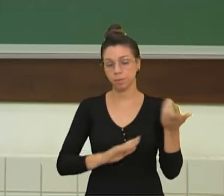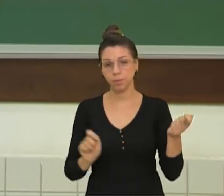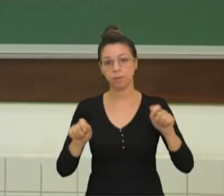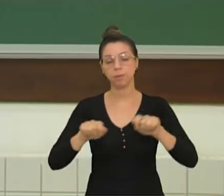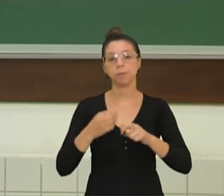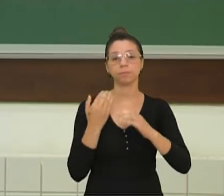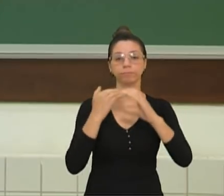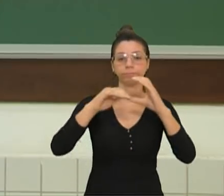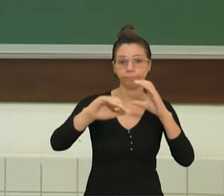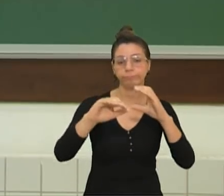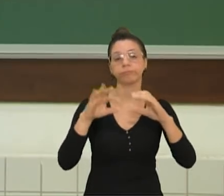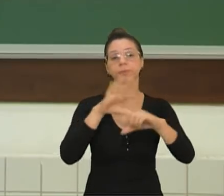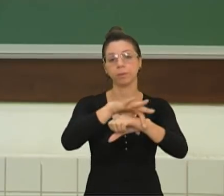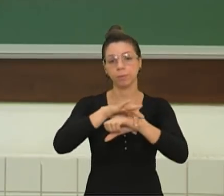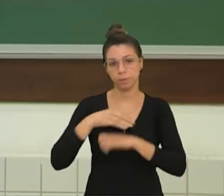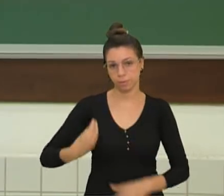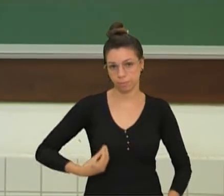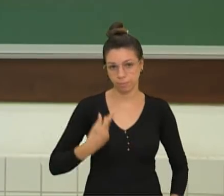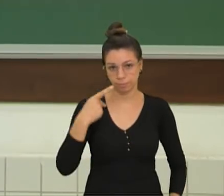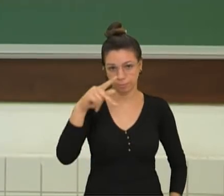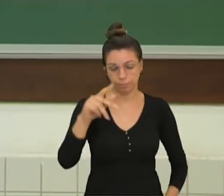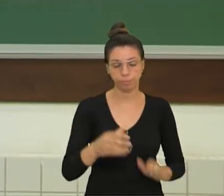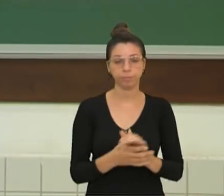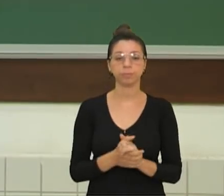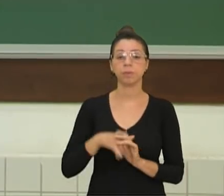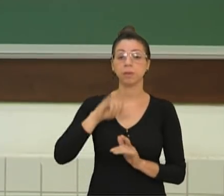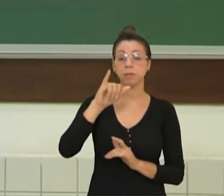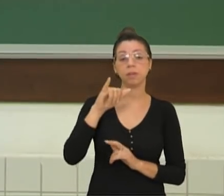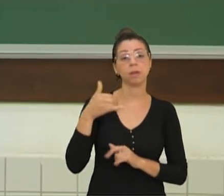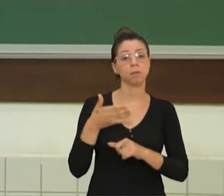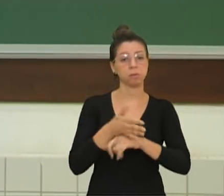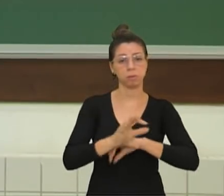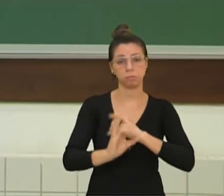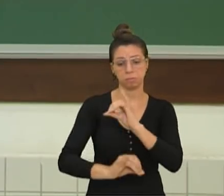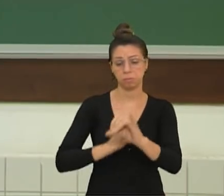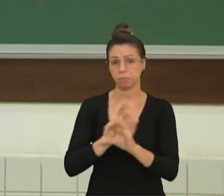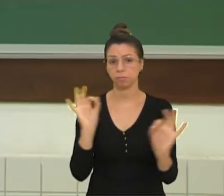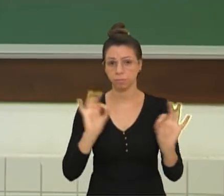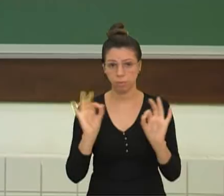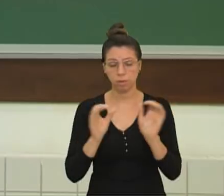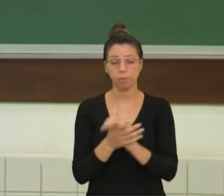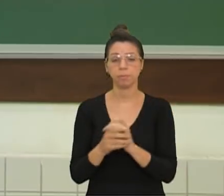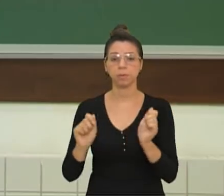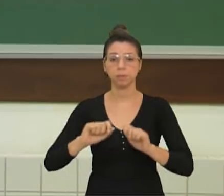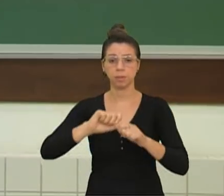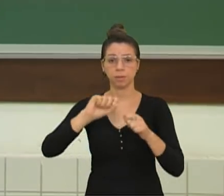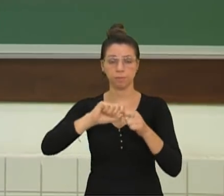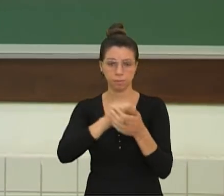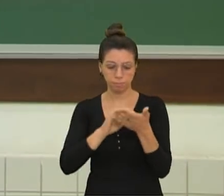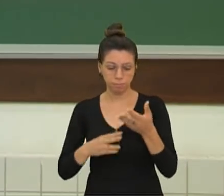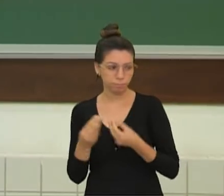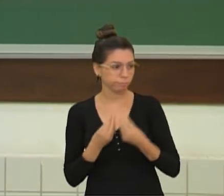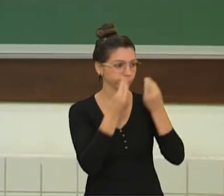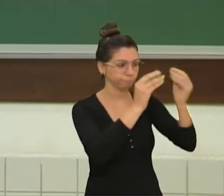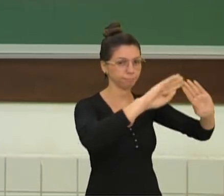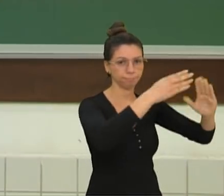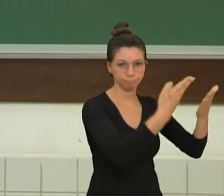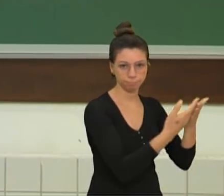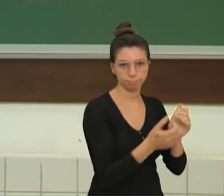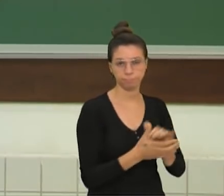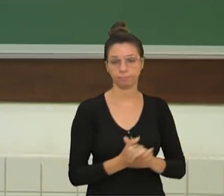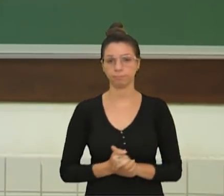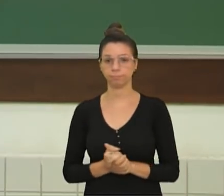e enviá-las pela plataforma. Caso vocês não tenham acesso à internet, levem a atividade impressa no dia da entrega do alimento